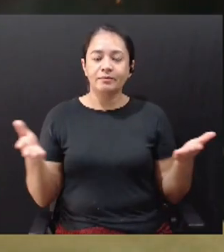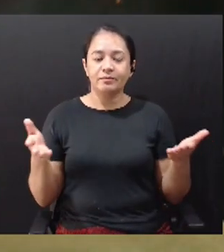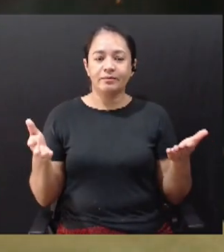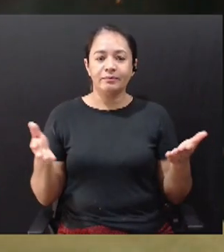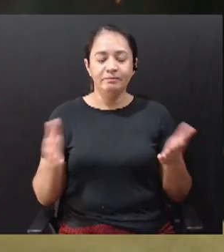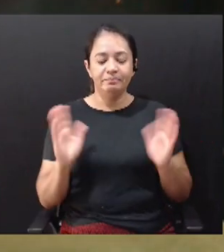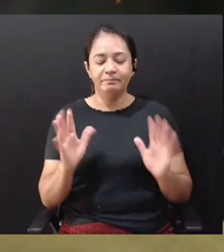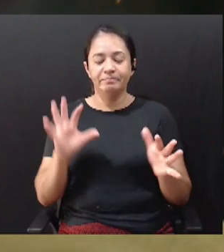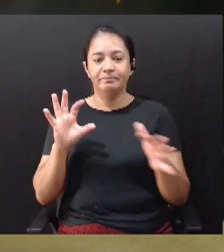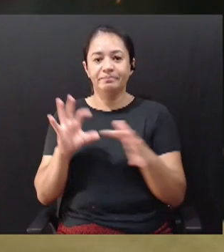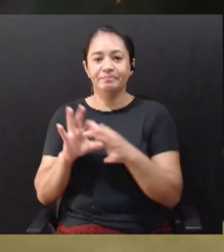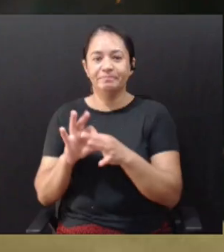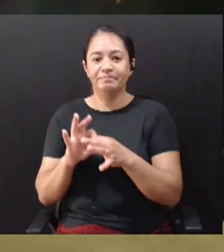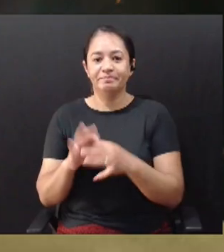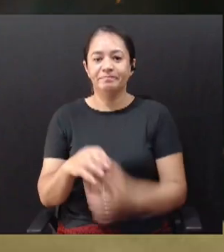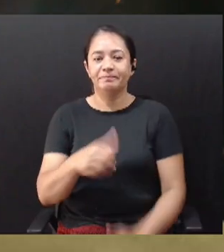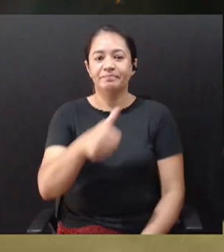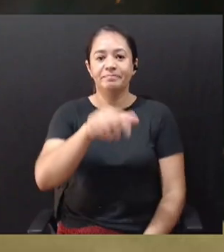você,